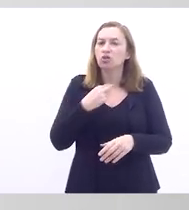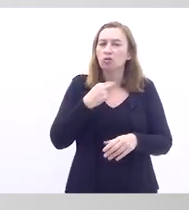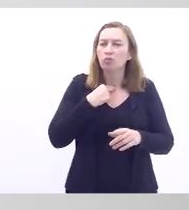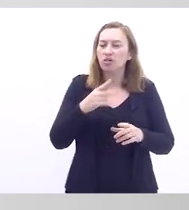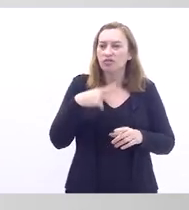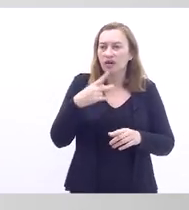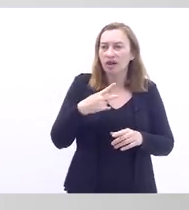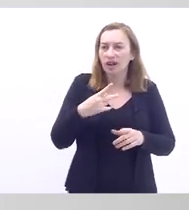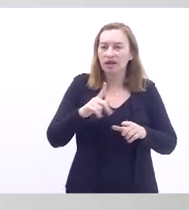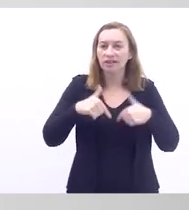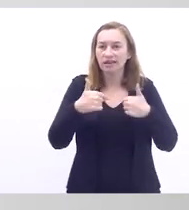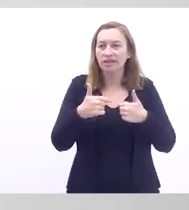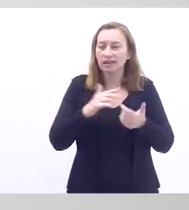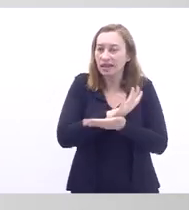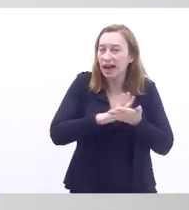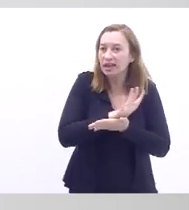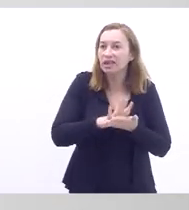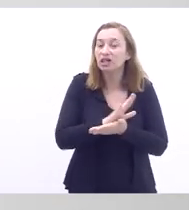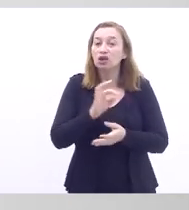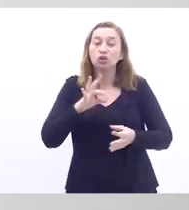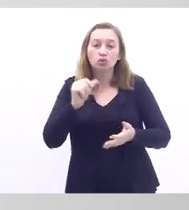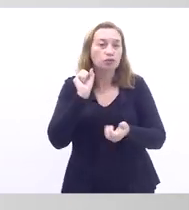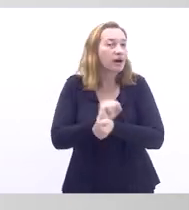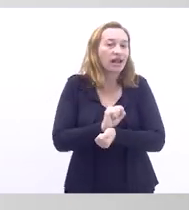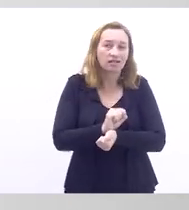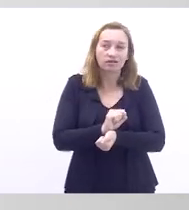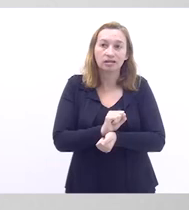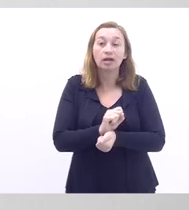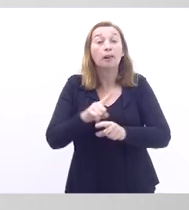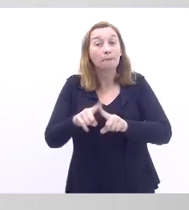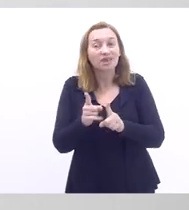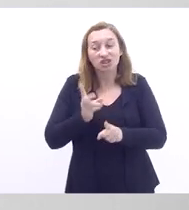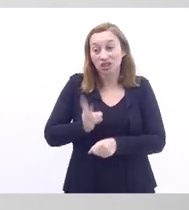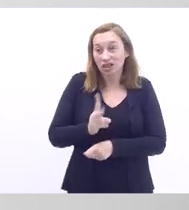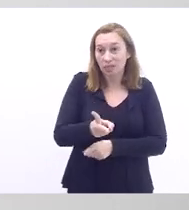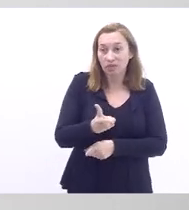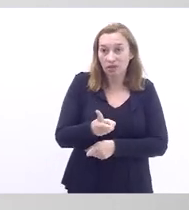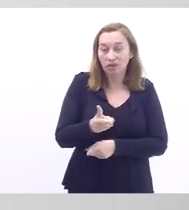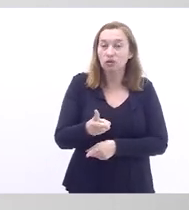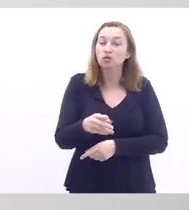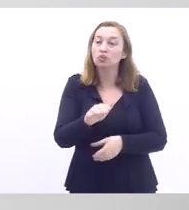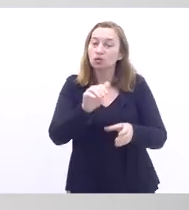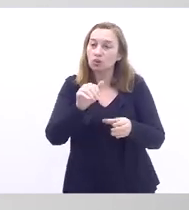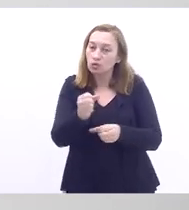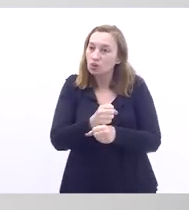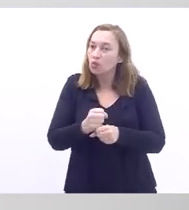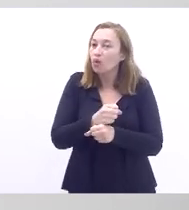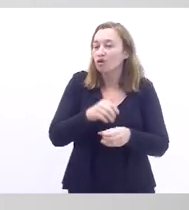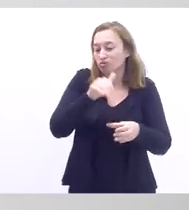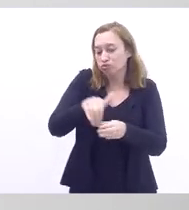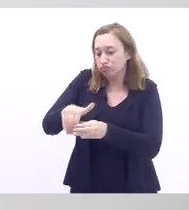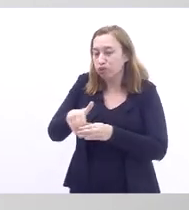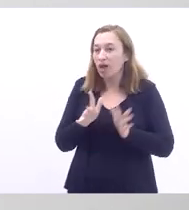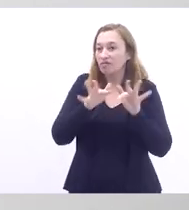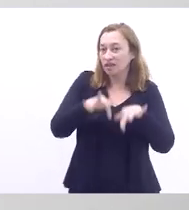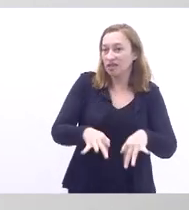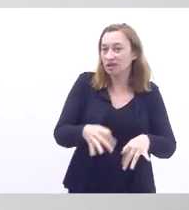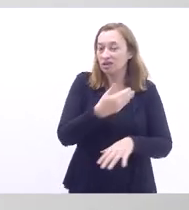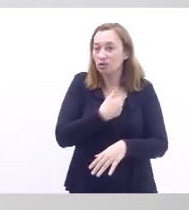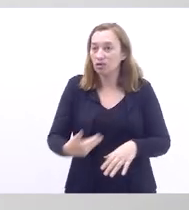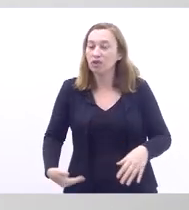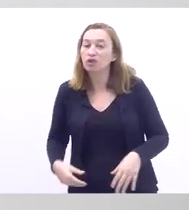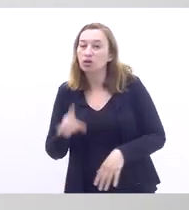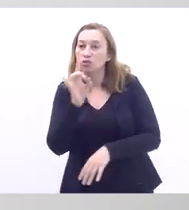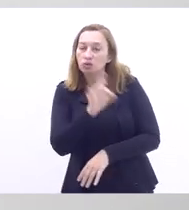aprovado é fica tudo congelado só que a gente está caminhando né No ano ele e de término de governo nos últimos